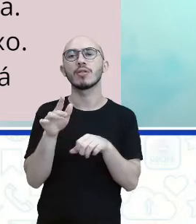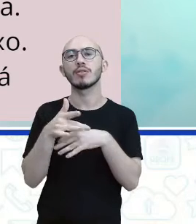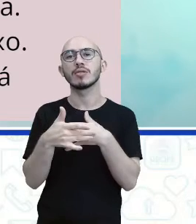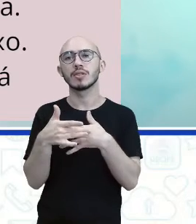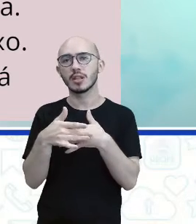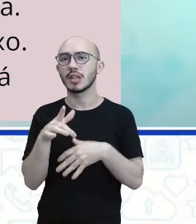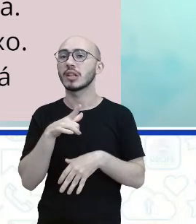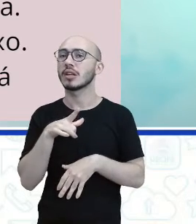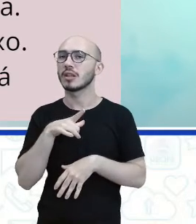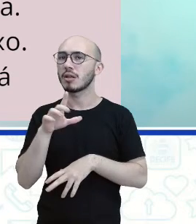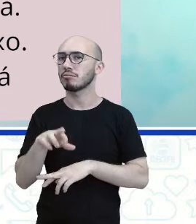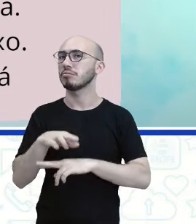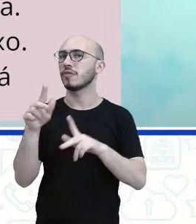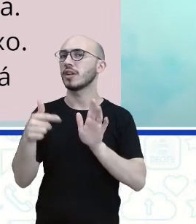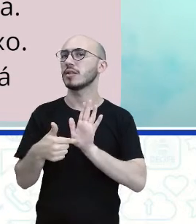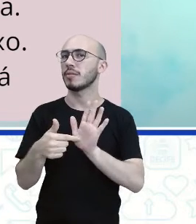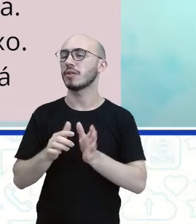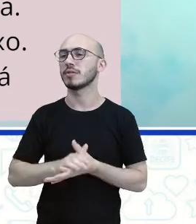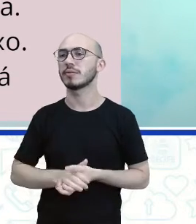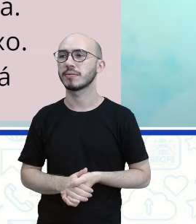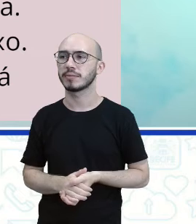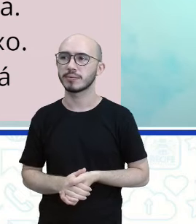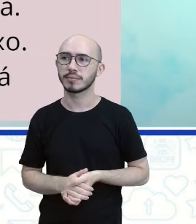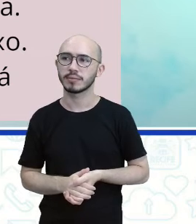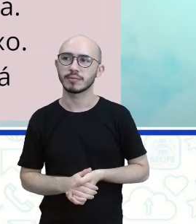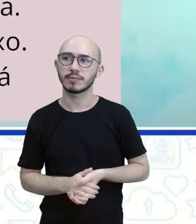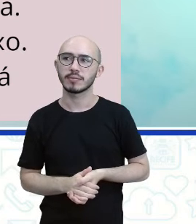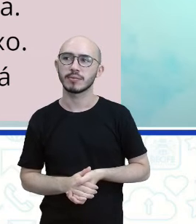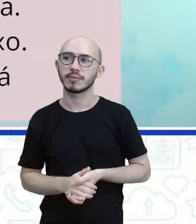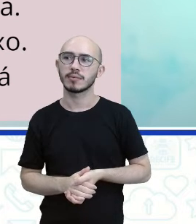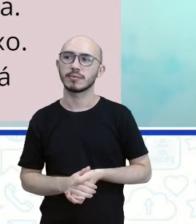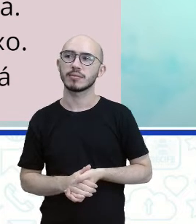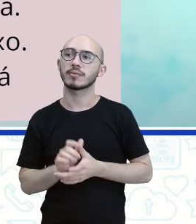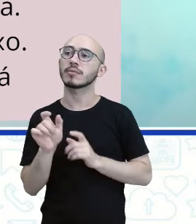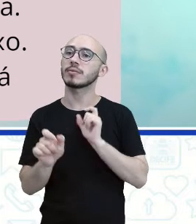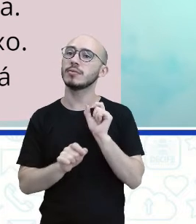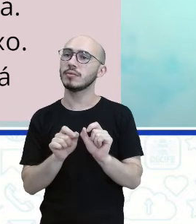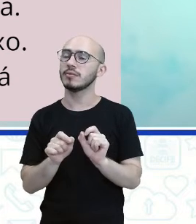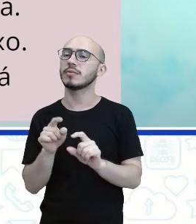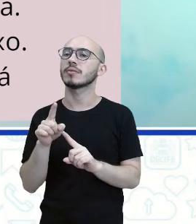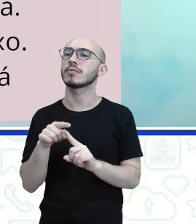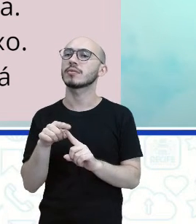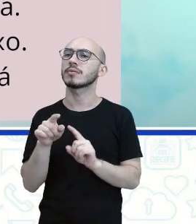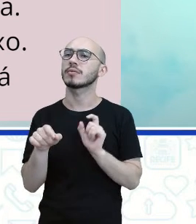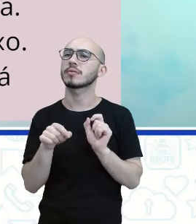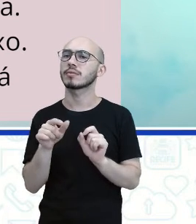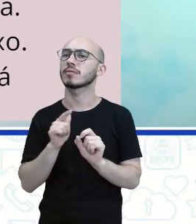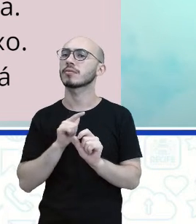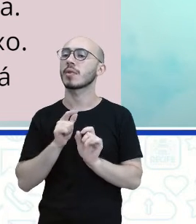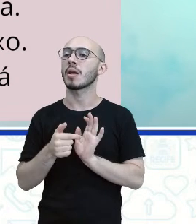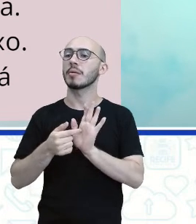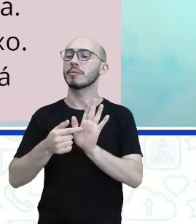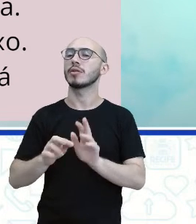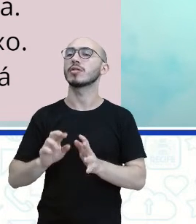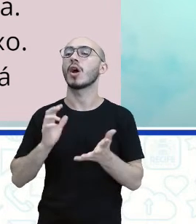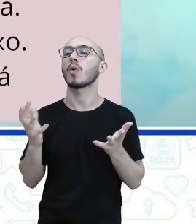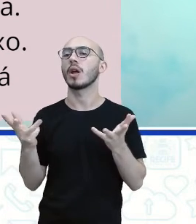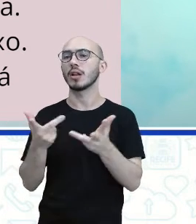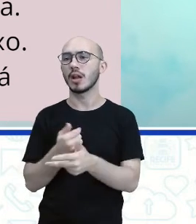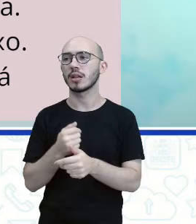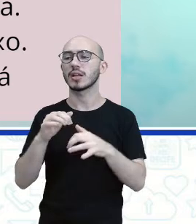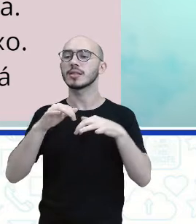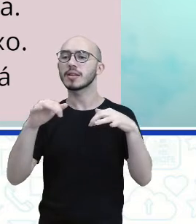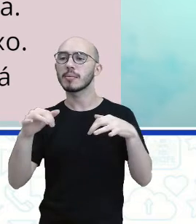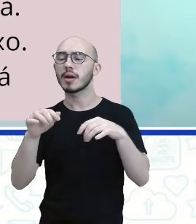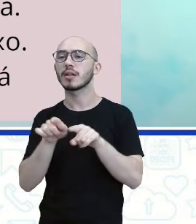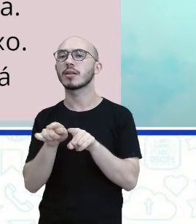que diferencia. Perdão, gente. Chama-se restritiva a qualidade que diferencia, separa e particulariza.